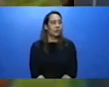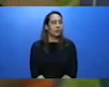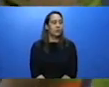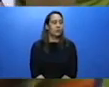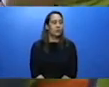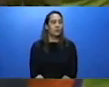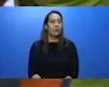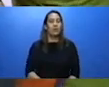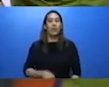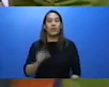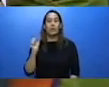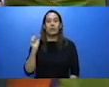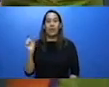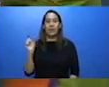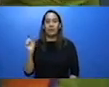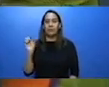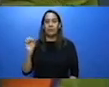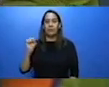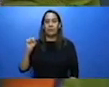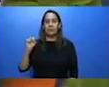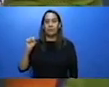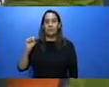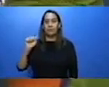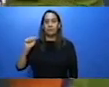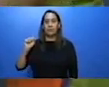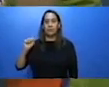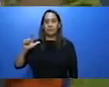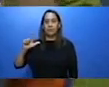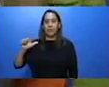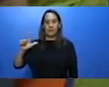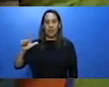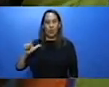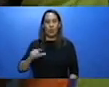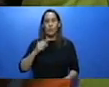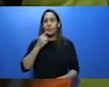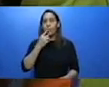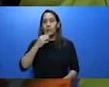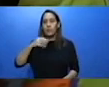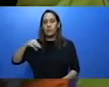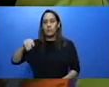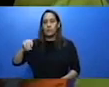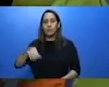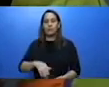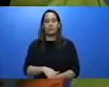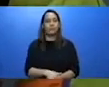O sal, aqui na linha do meio, que é o lugar da letra minúscula.